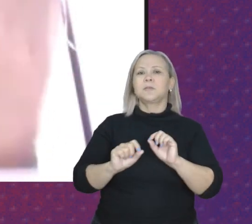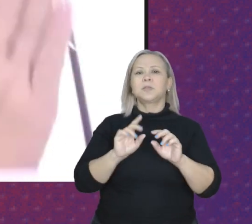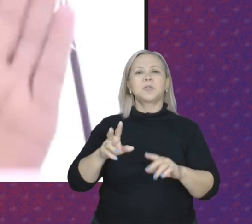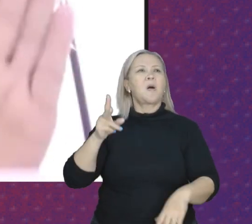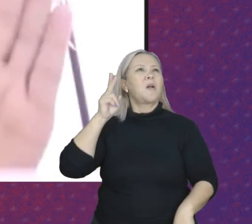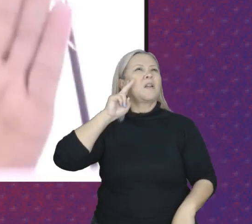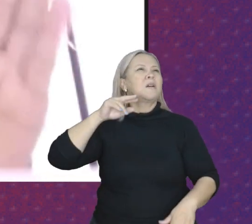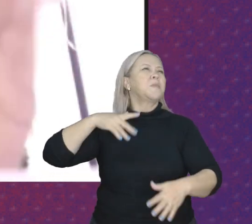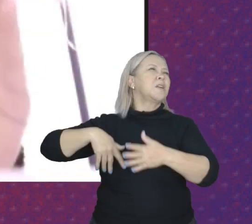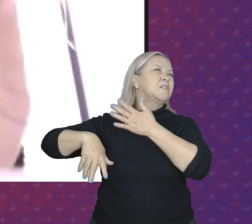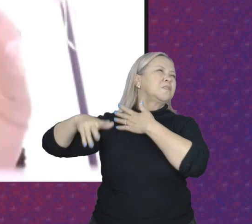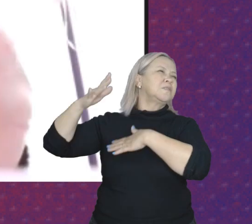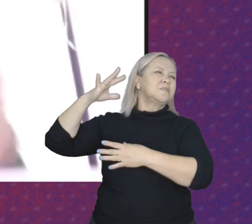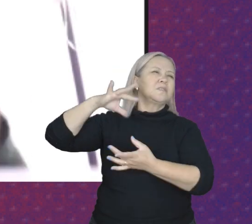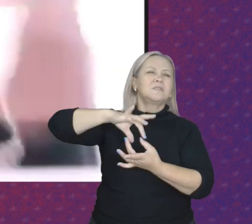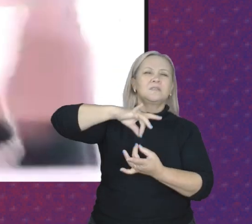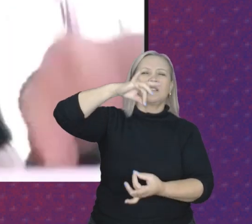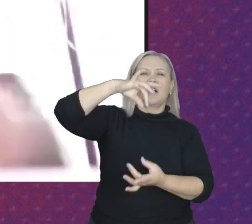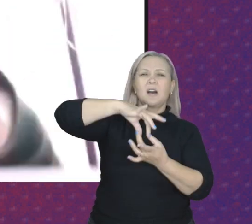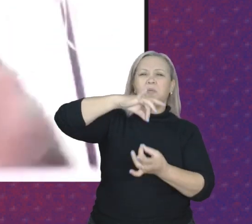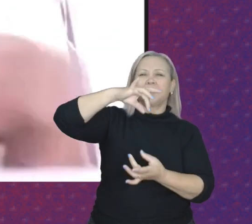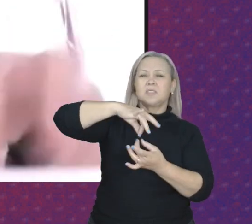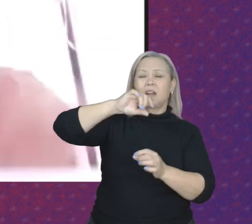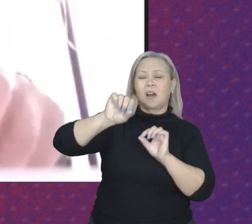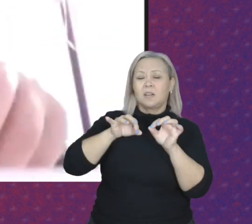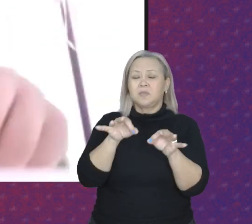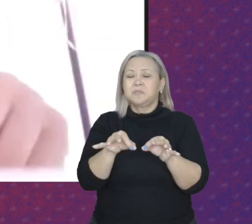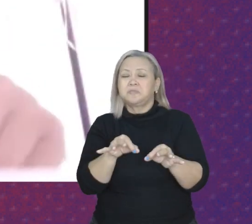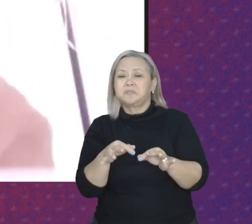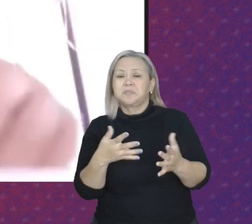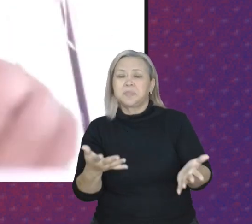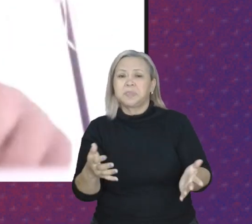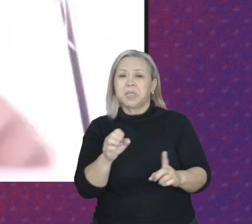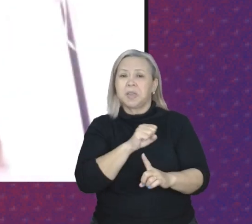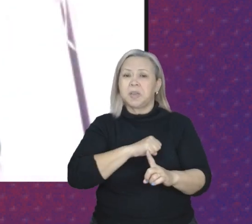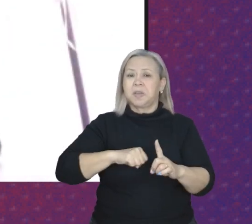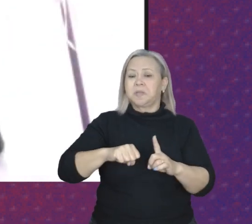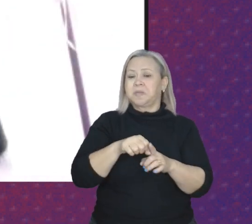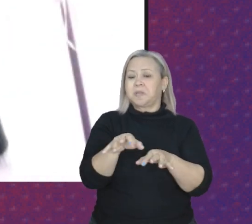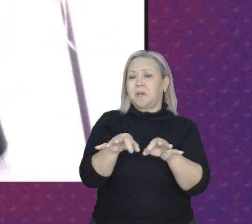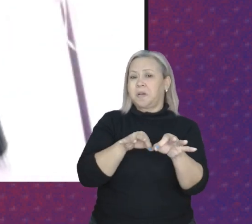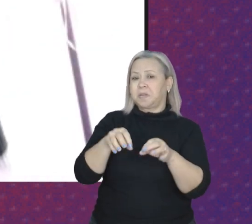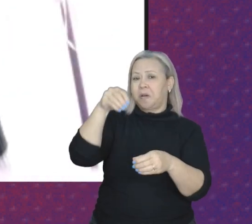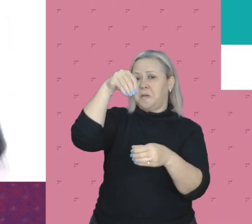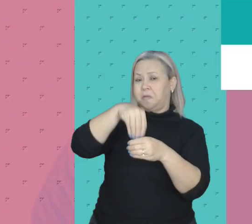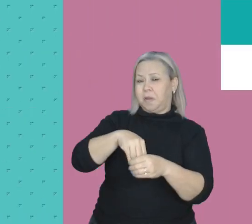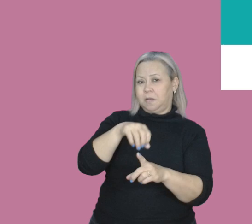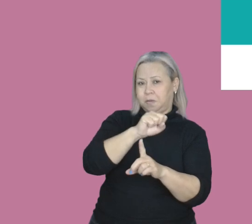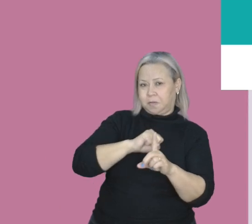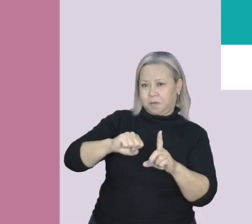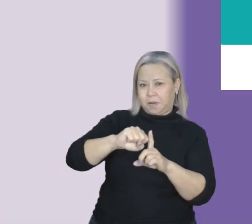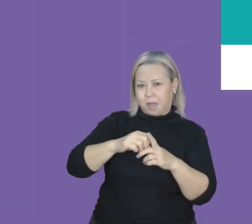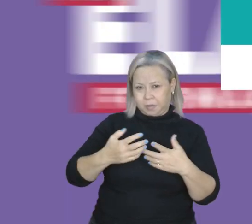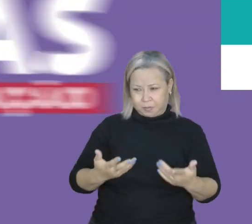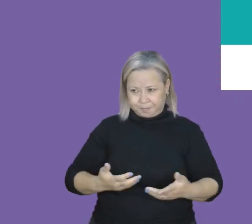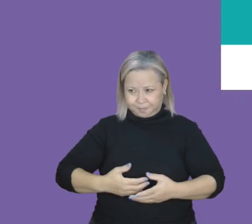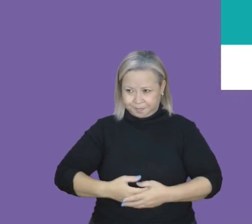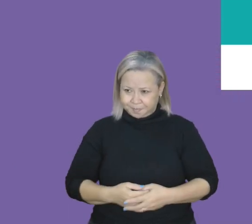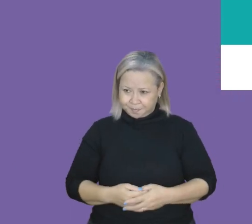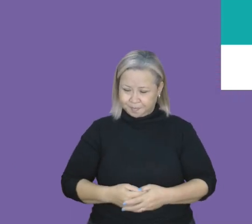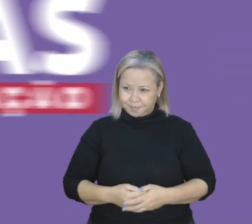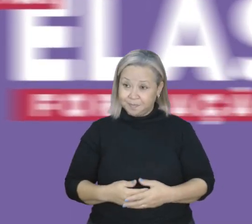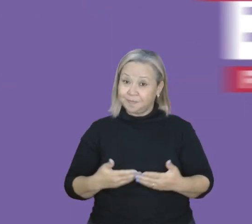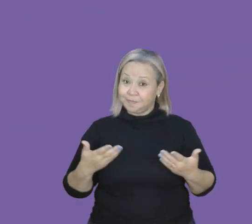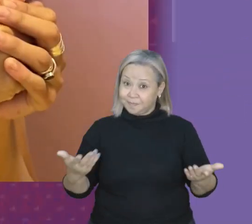lembrança abstrata de um construto social organizado dentro da sociedade. E